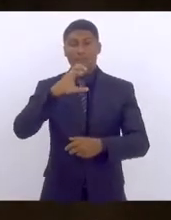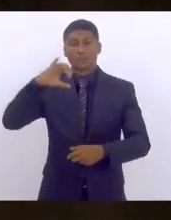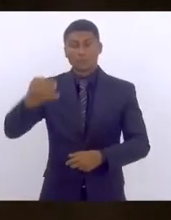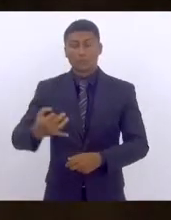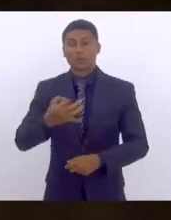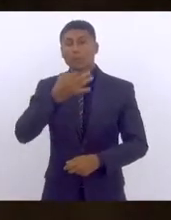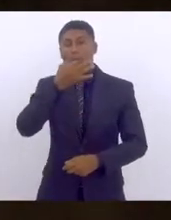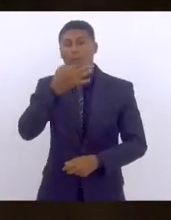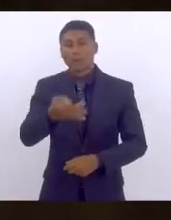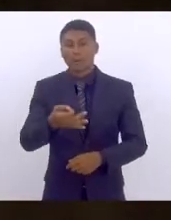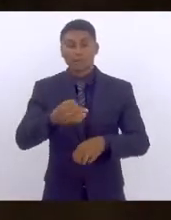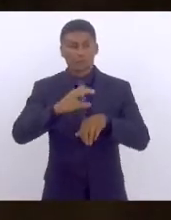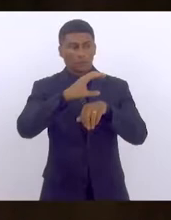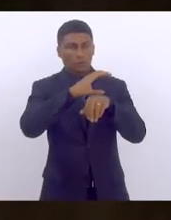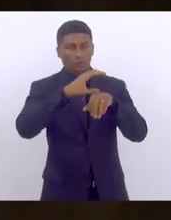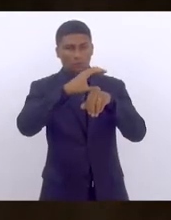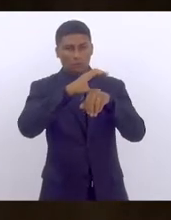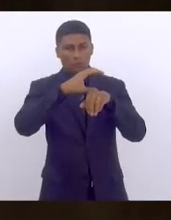pela